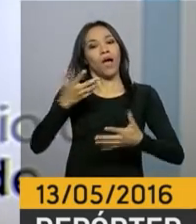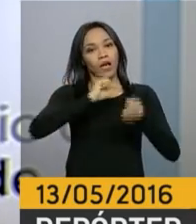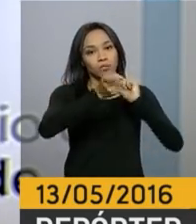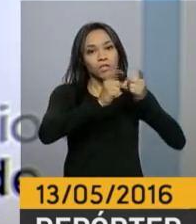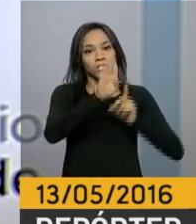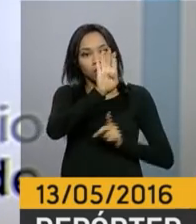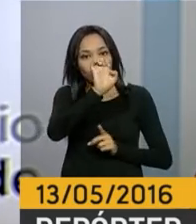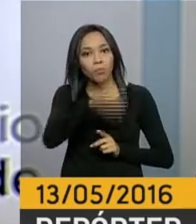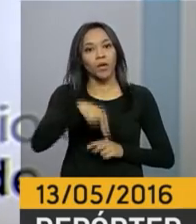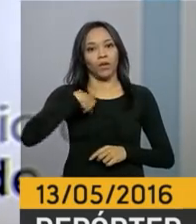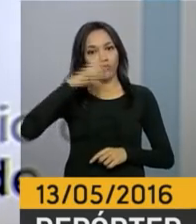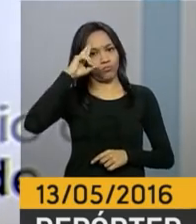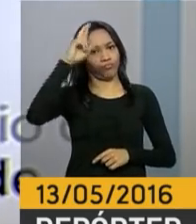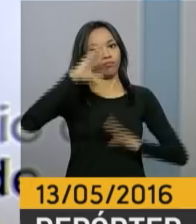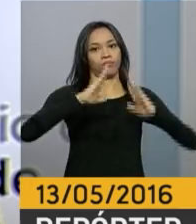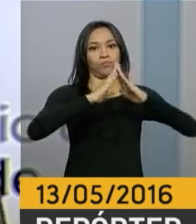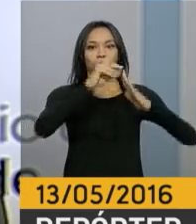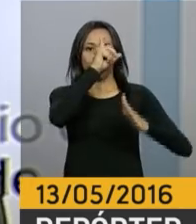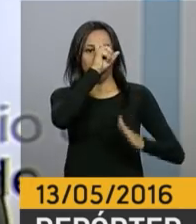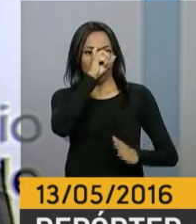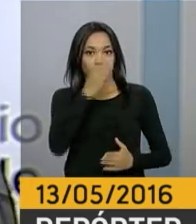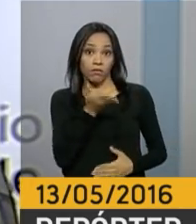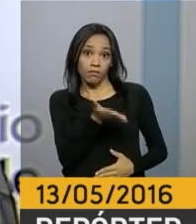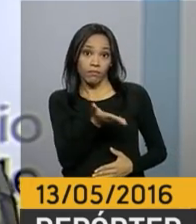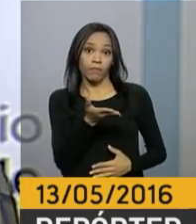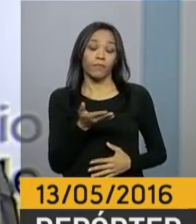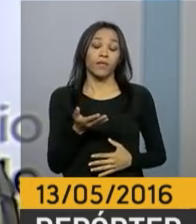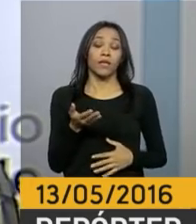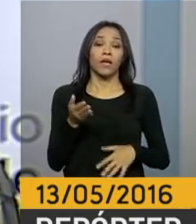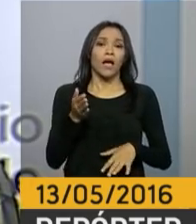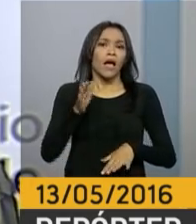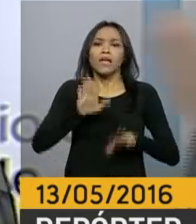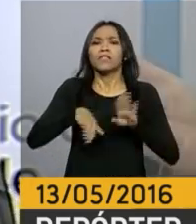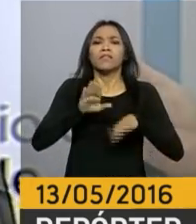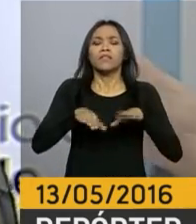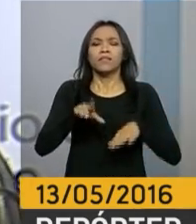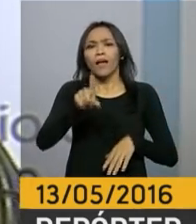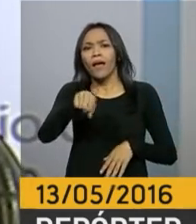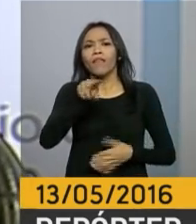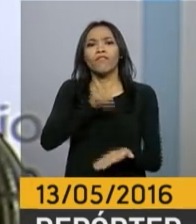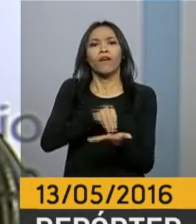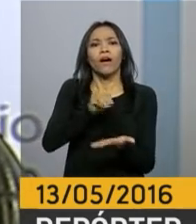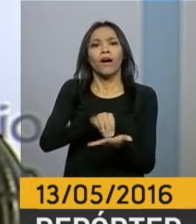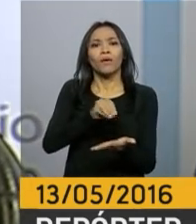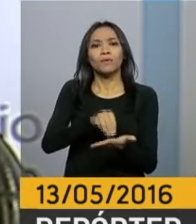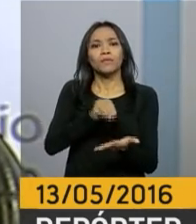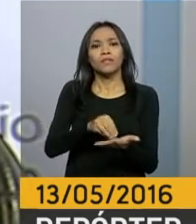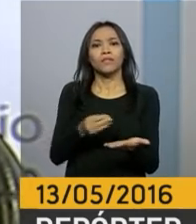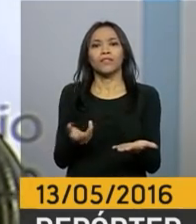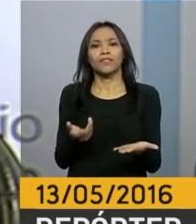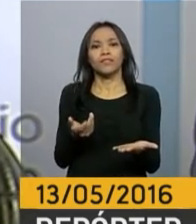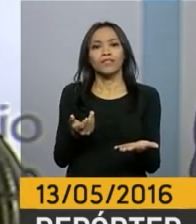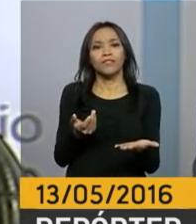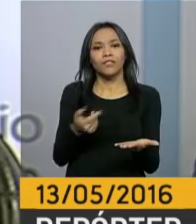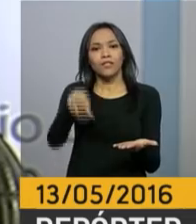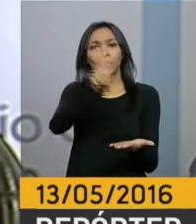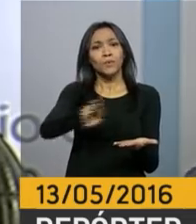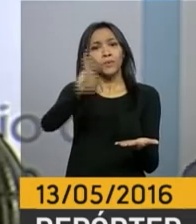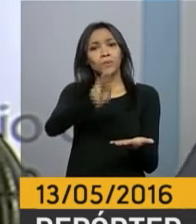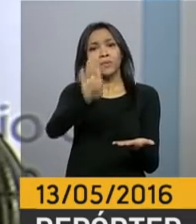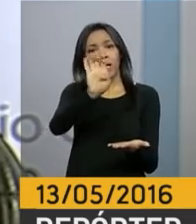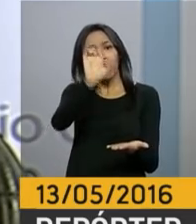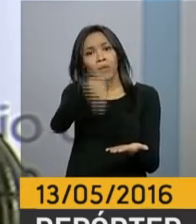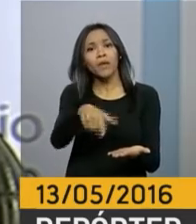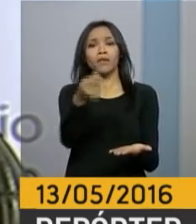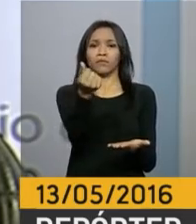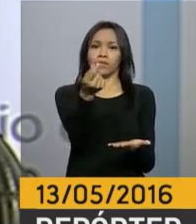delas eh Muitas delas são falta de capacidade financeira para para transferir